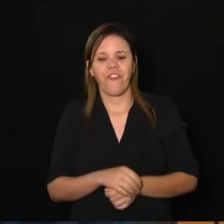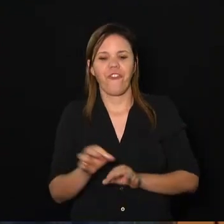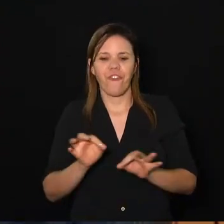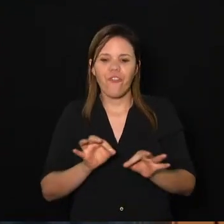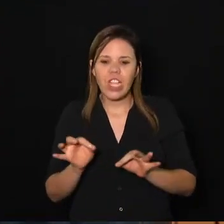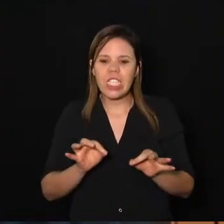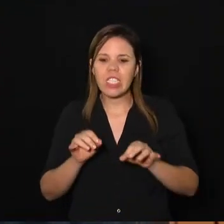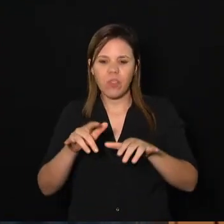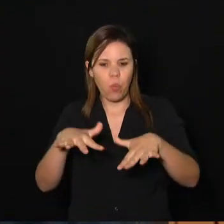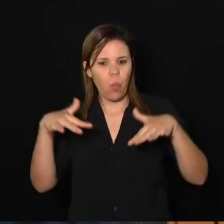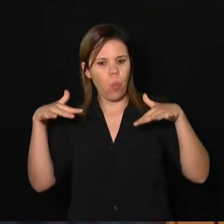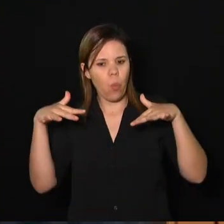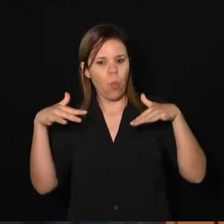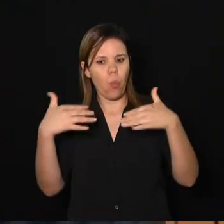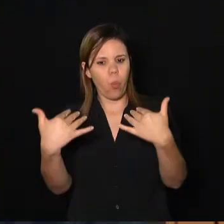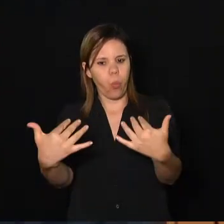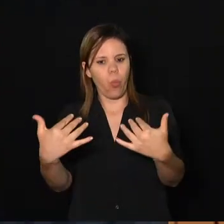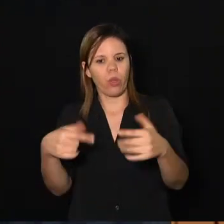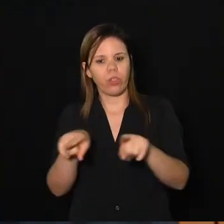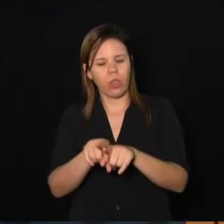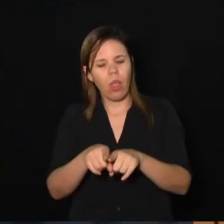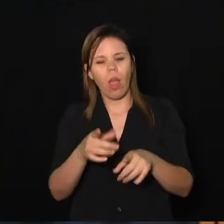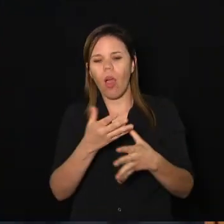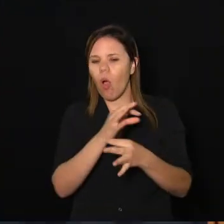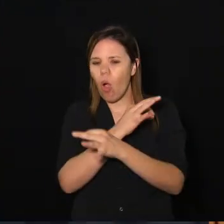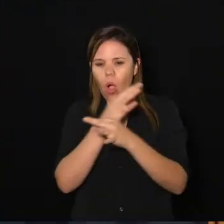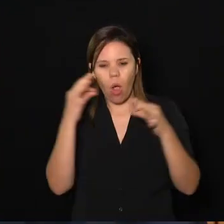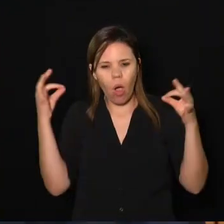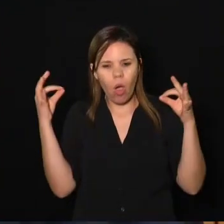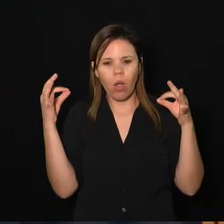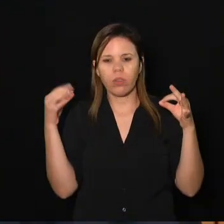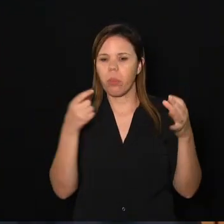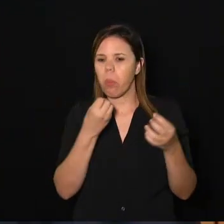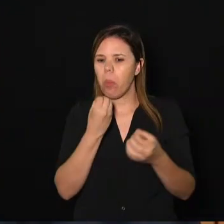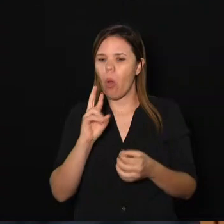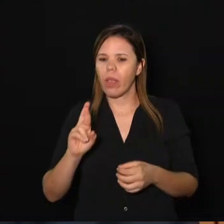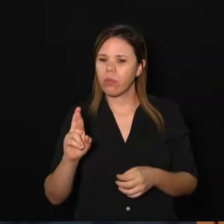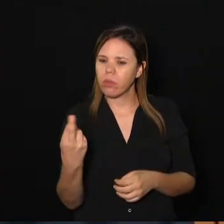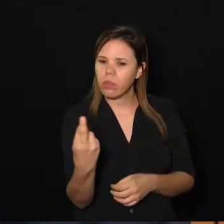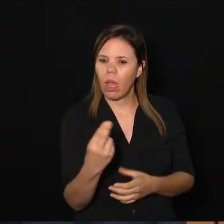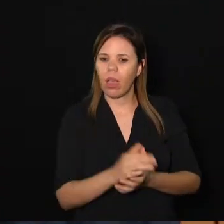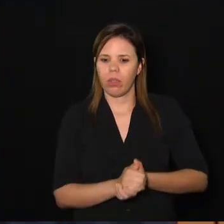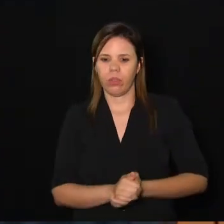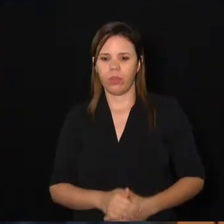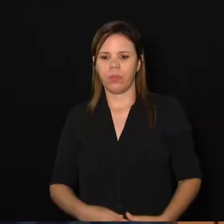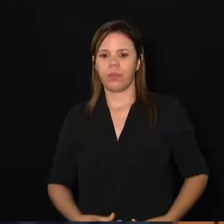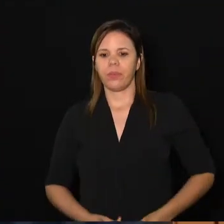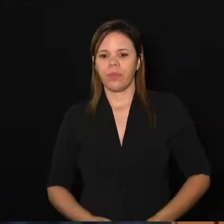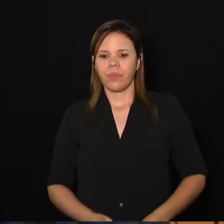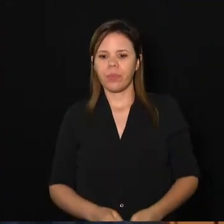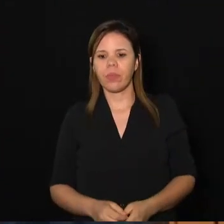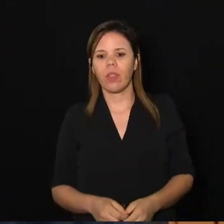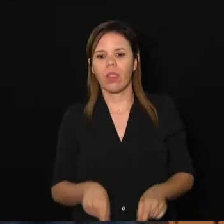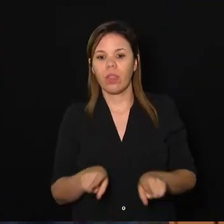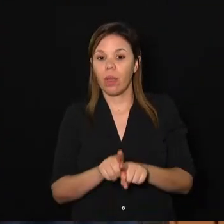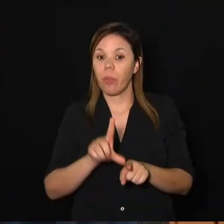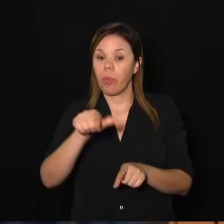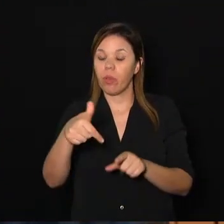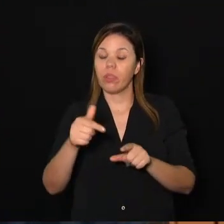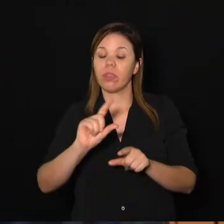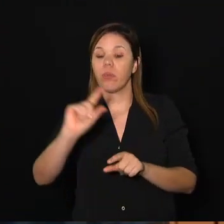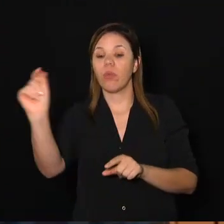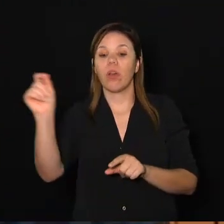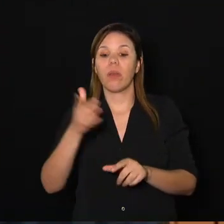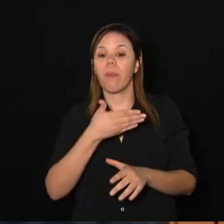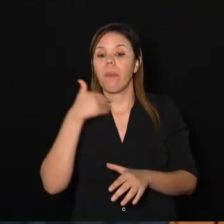aqui uma audiência produtiva um debate sério que esta casa faz para que nós possamos sair da audiência com o máximo